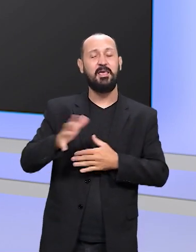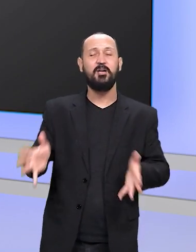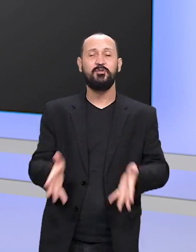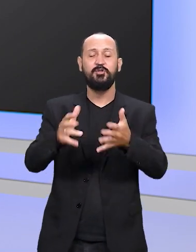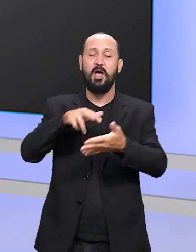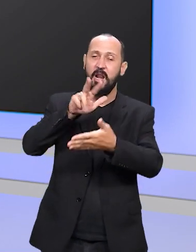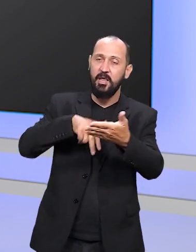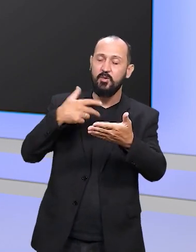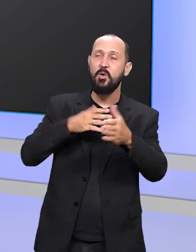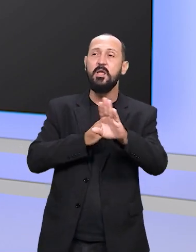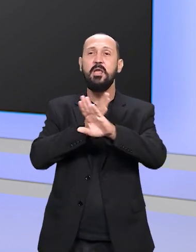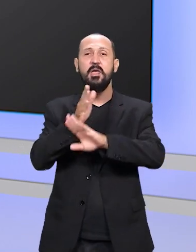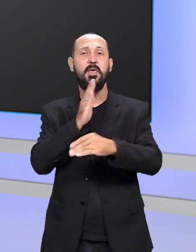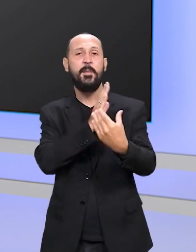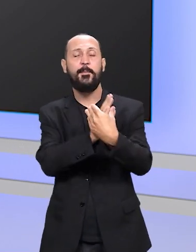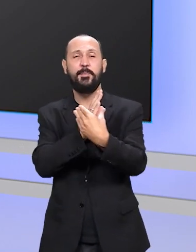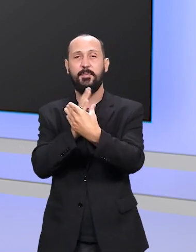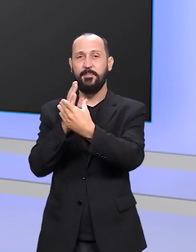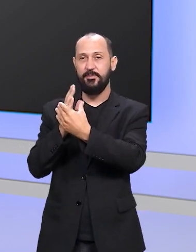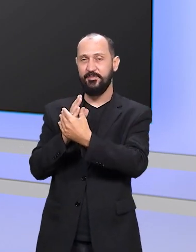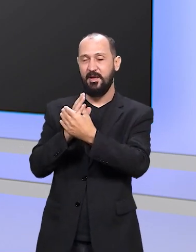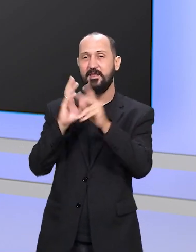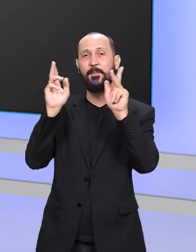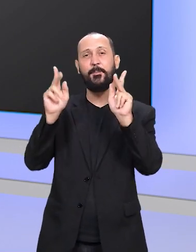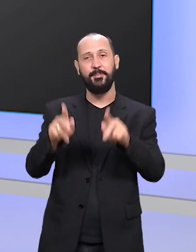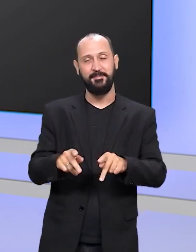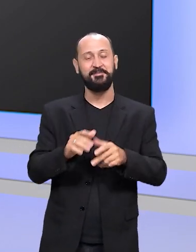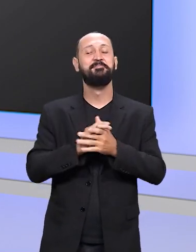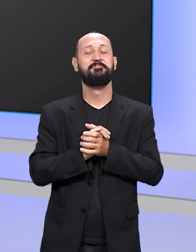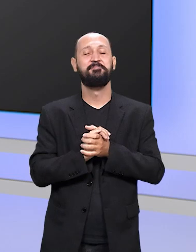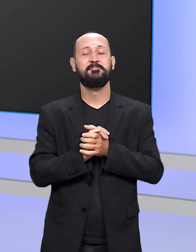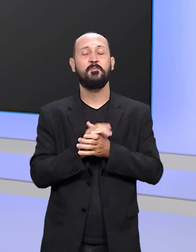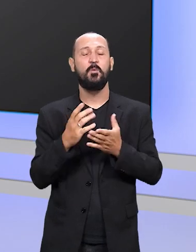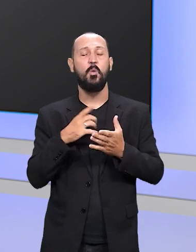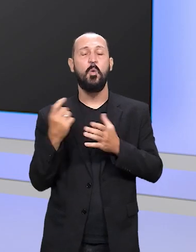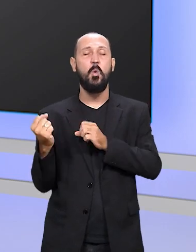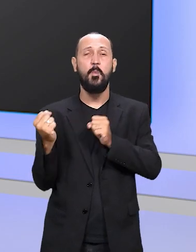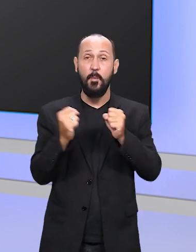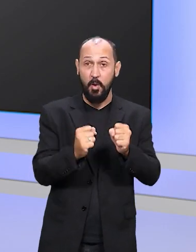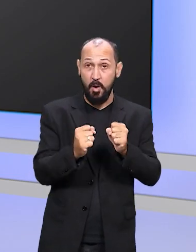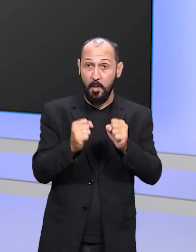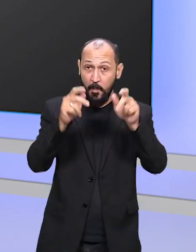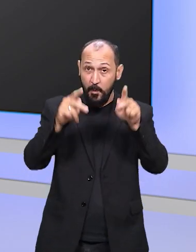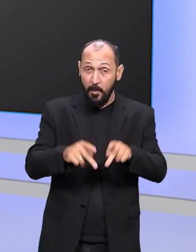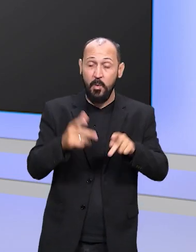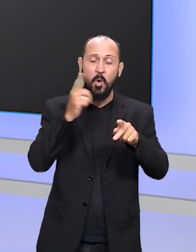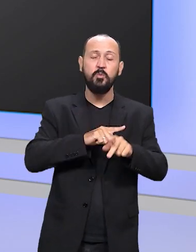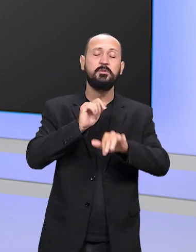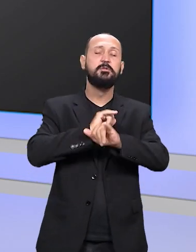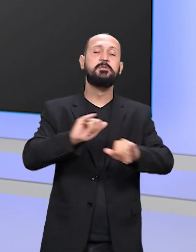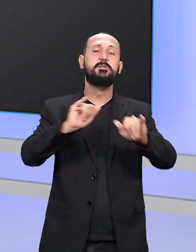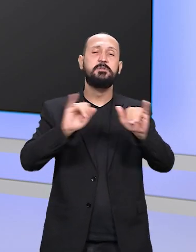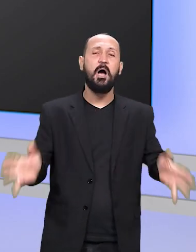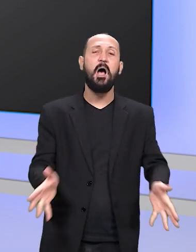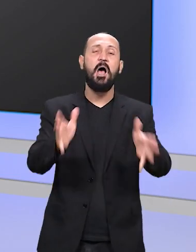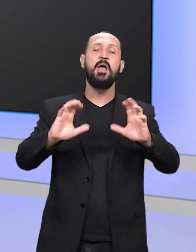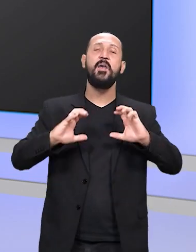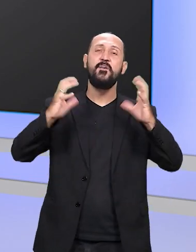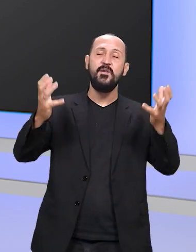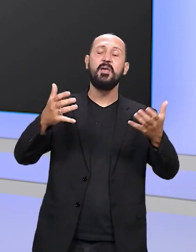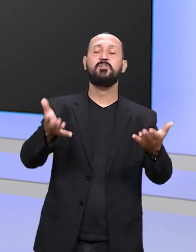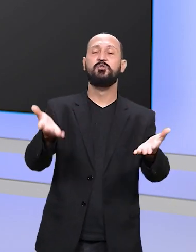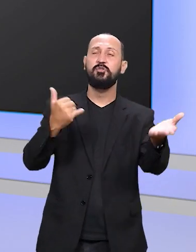locais, incentivar a leitura e estimular a visitação às bibliotecas públicas. O poder público